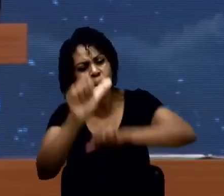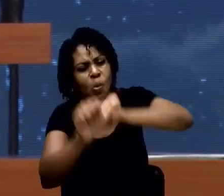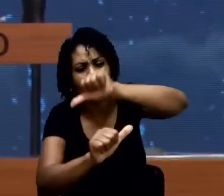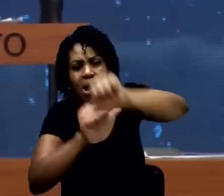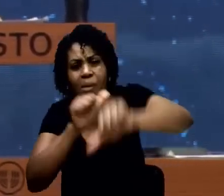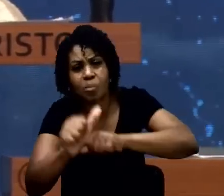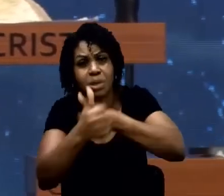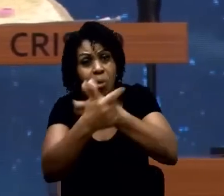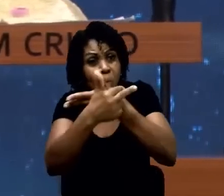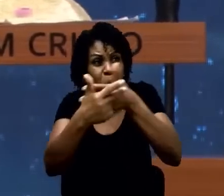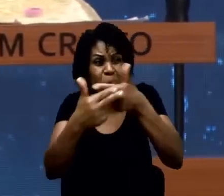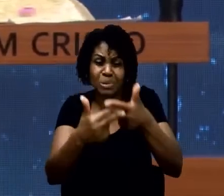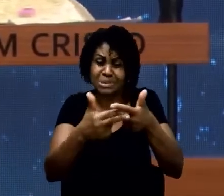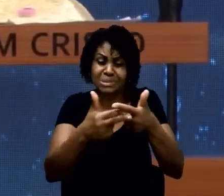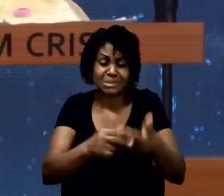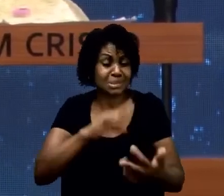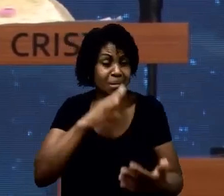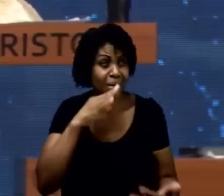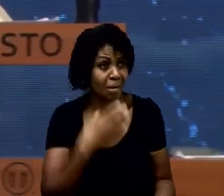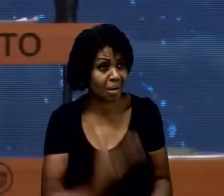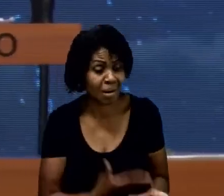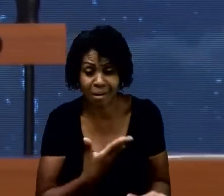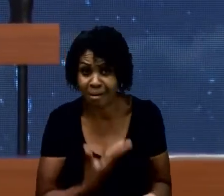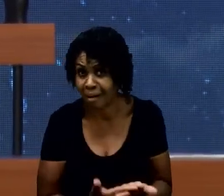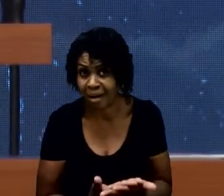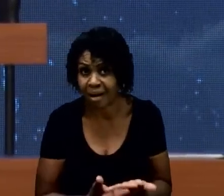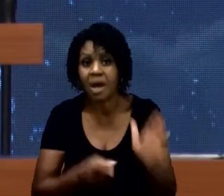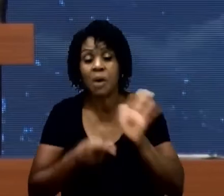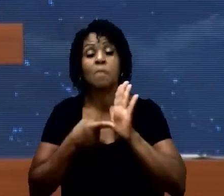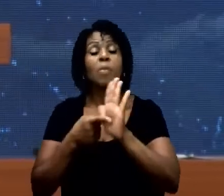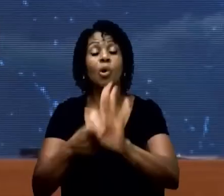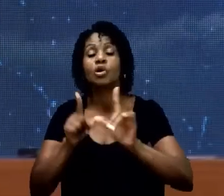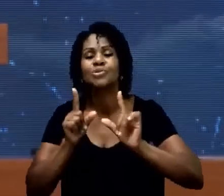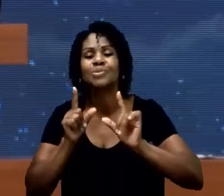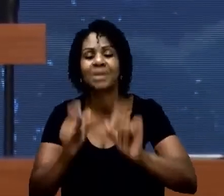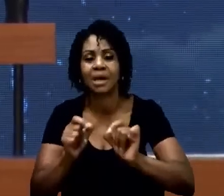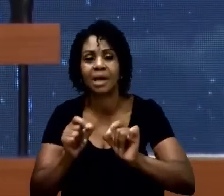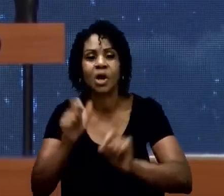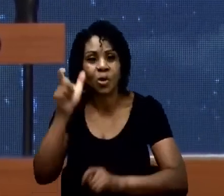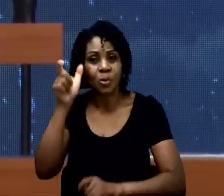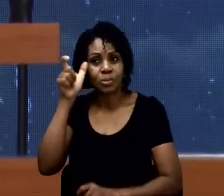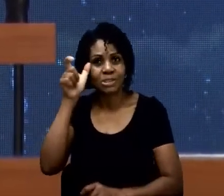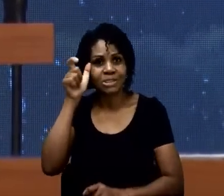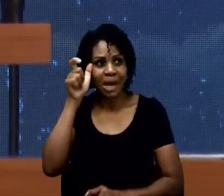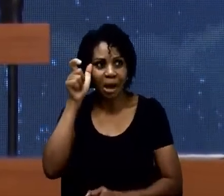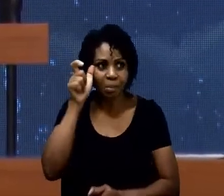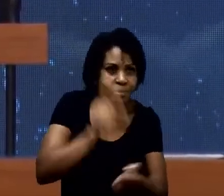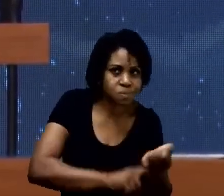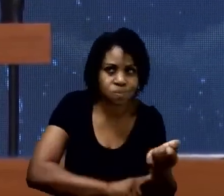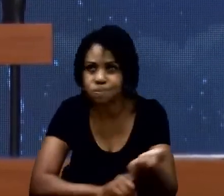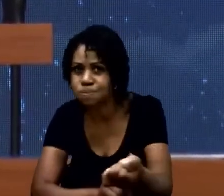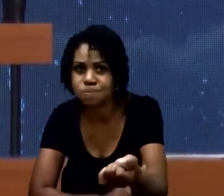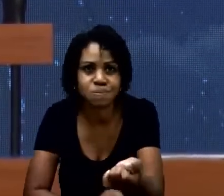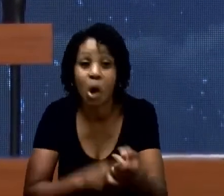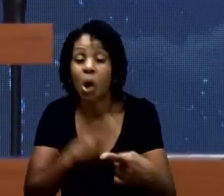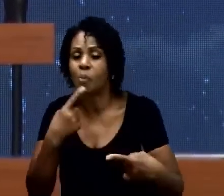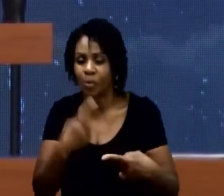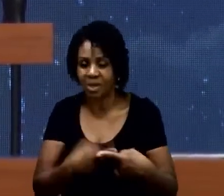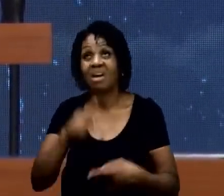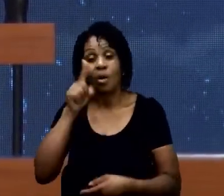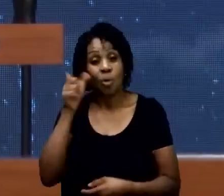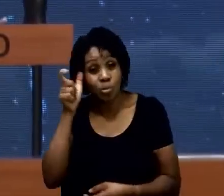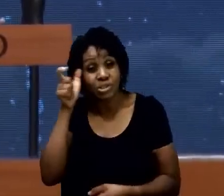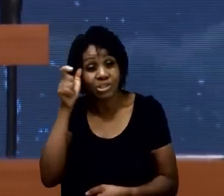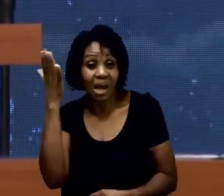grandes absurdos. Então dias de grandes absurdos mostra o quanto o nosso inimigo está desesperado. Porque ele sabe que pouco